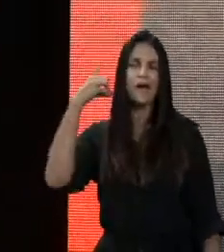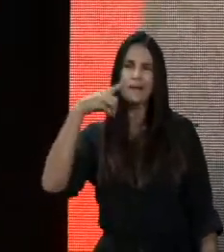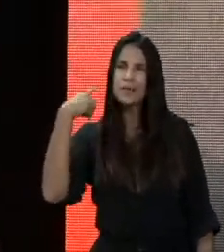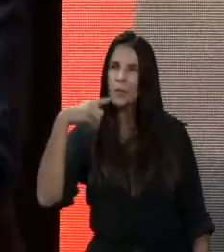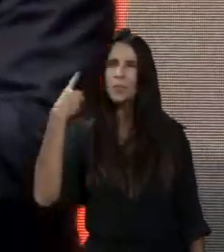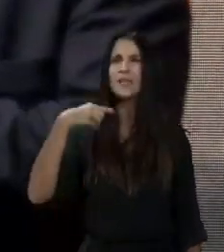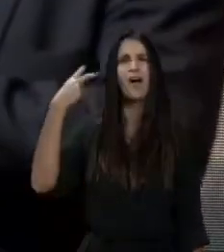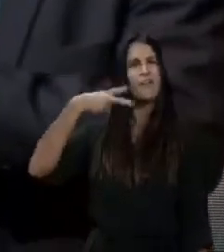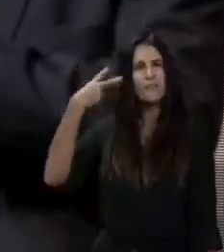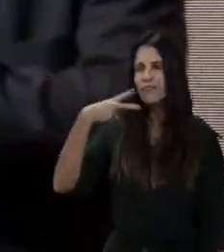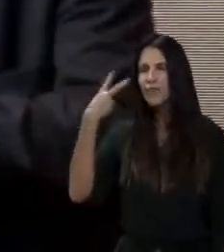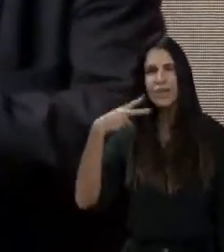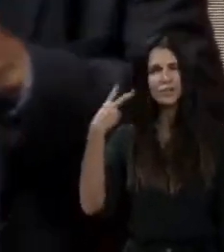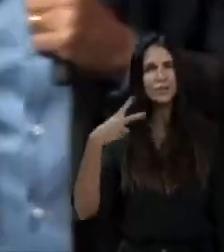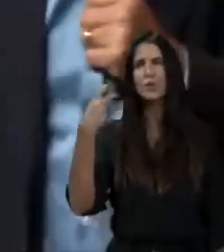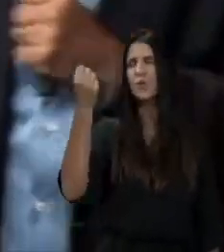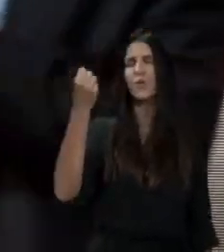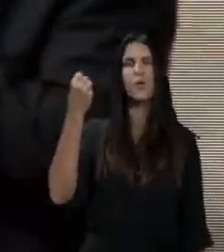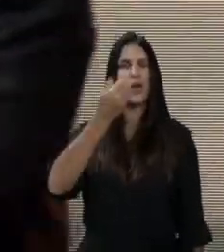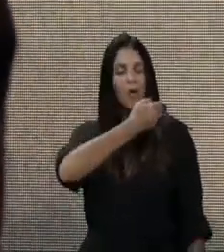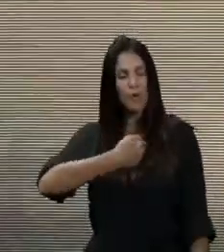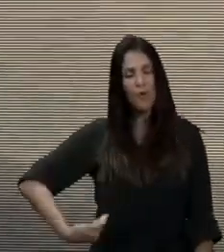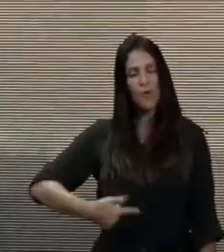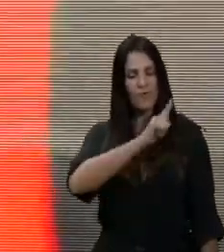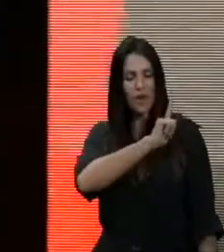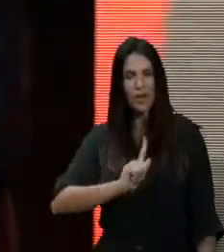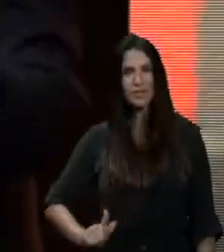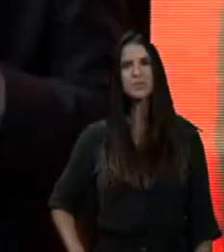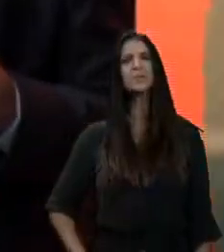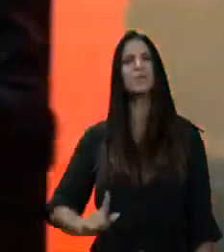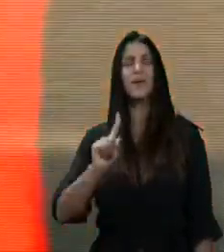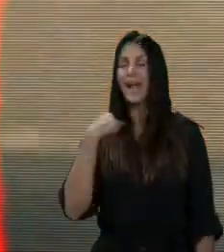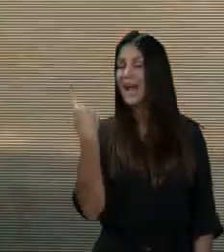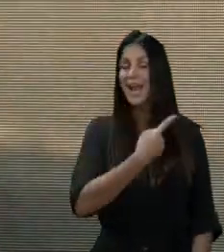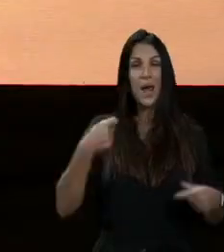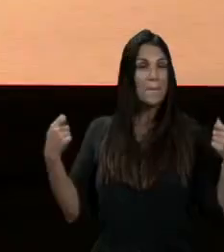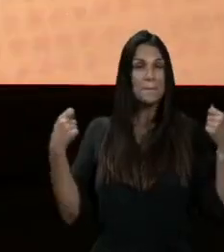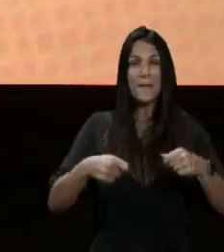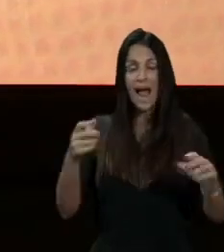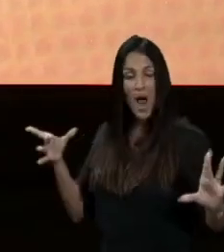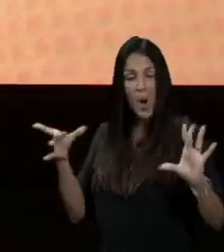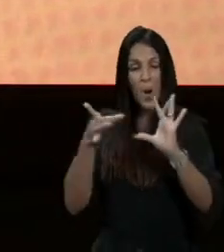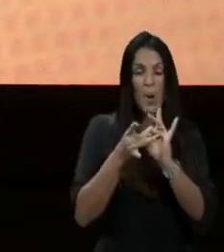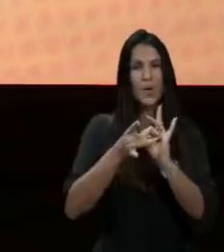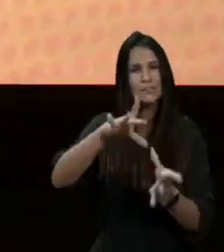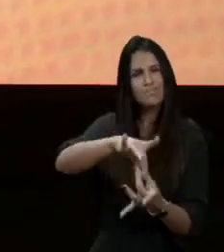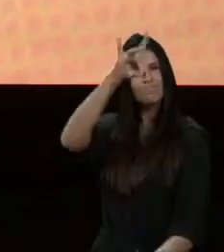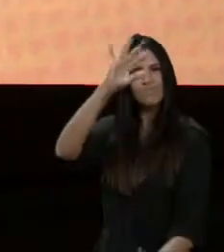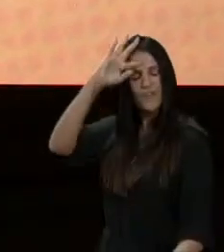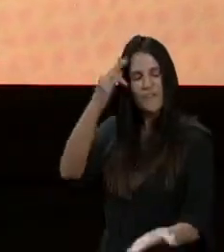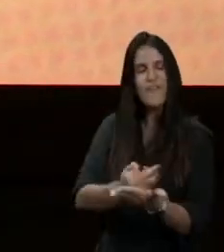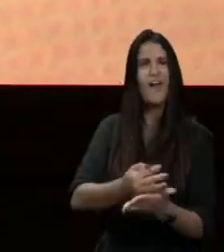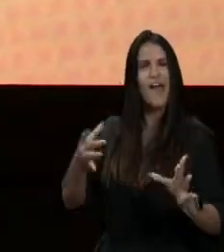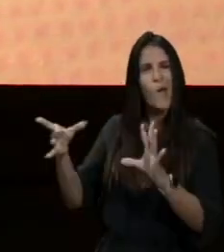os vereadores os governadores se a gente não se unir no espírito de férias sendo Deus